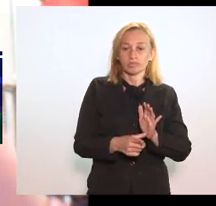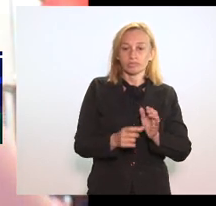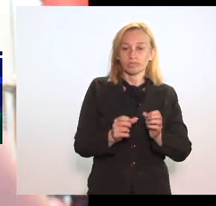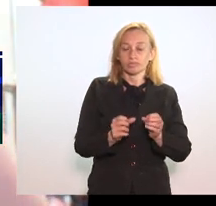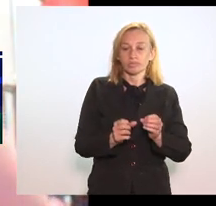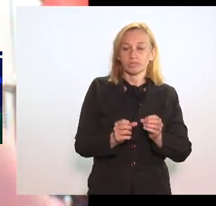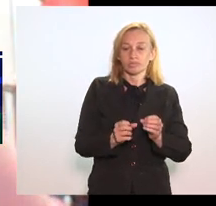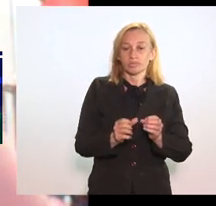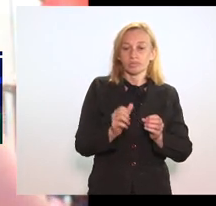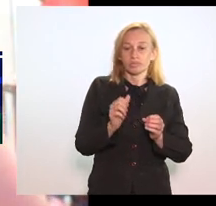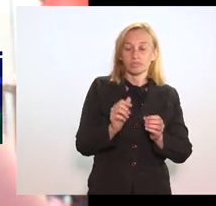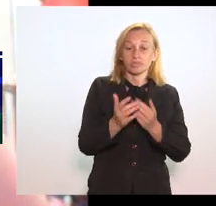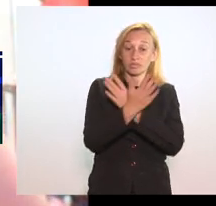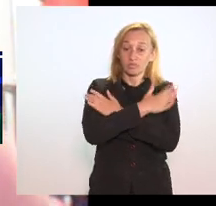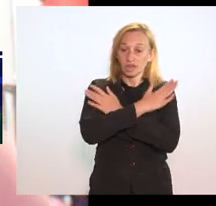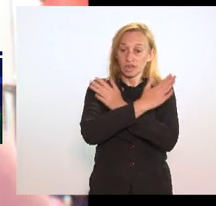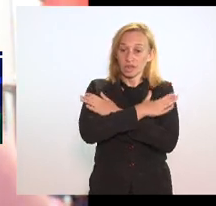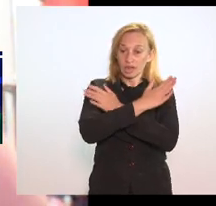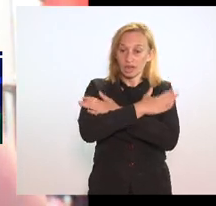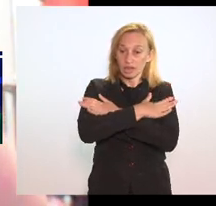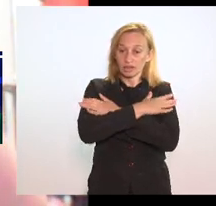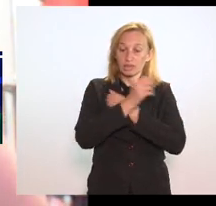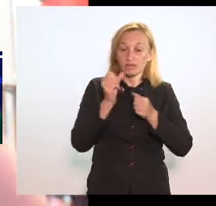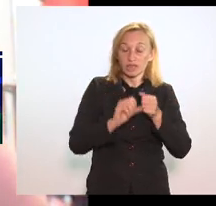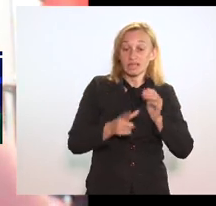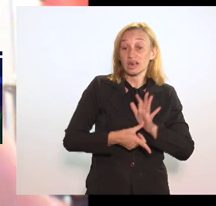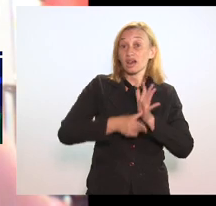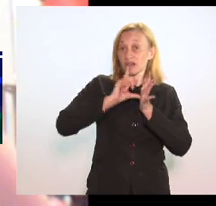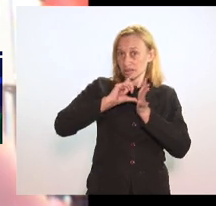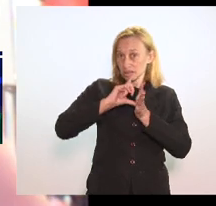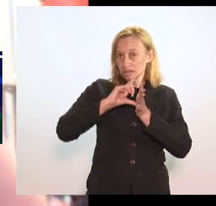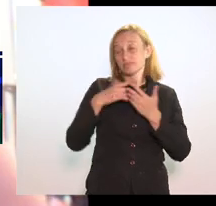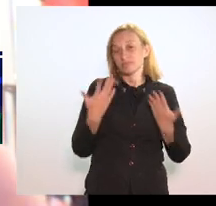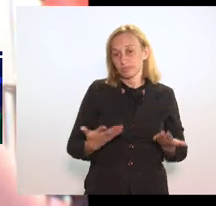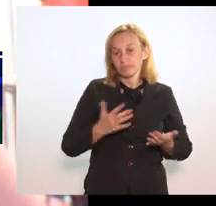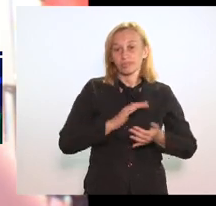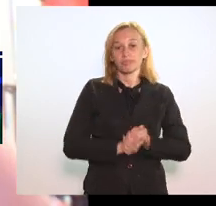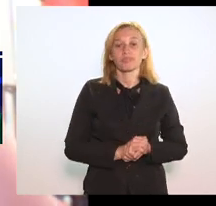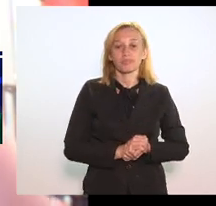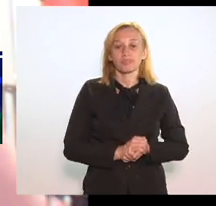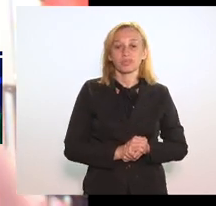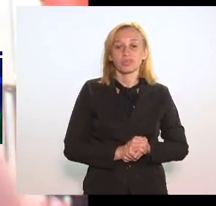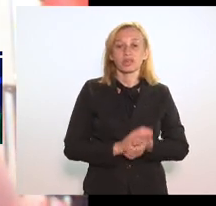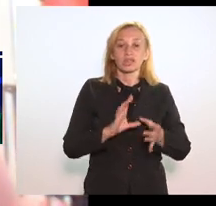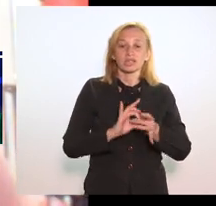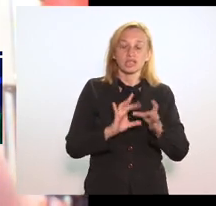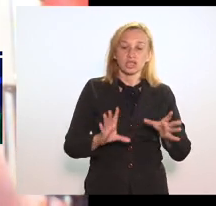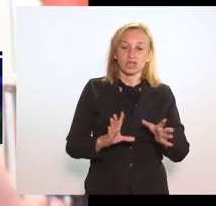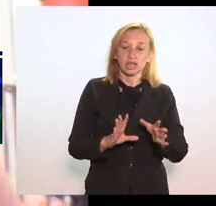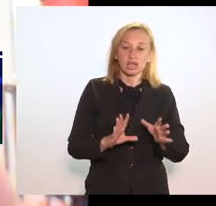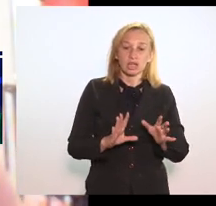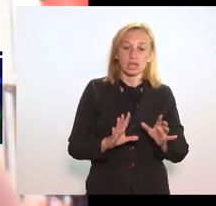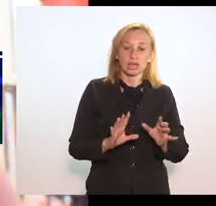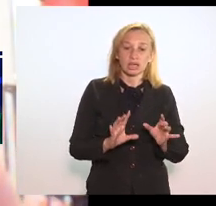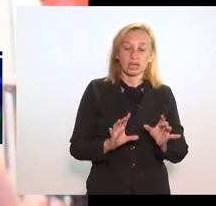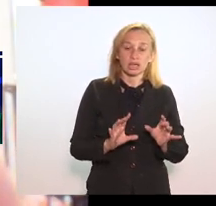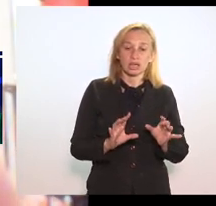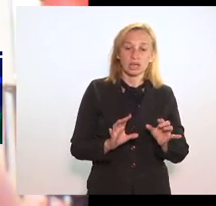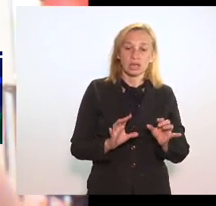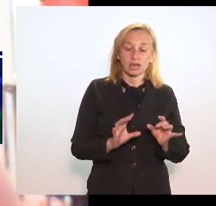e deu declarações no sentido de que atestaria feriados e que deicharia funcionando